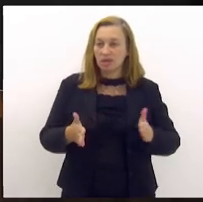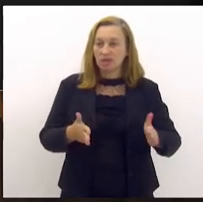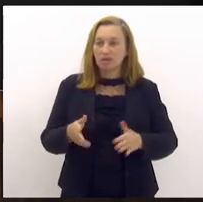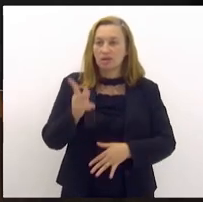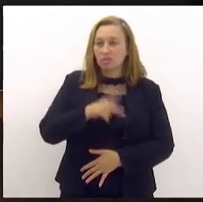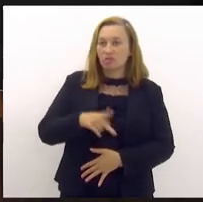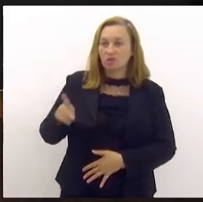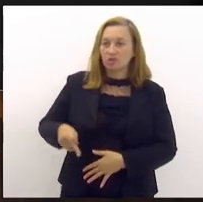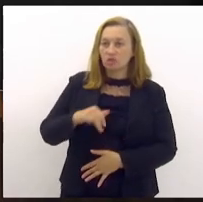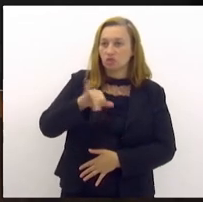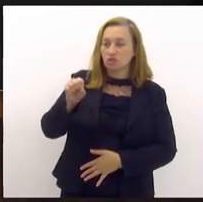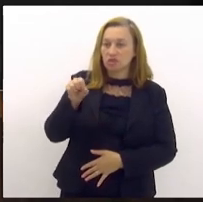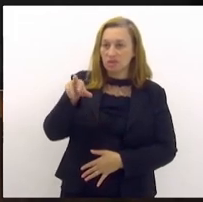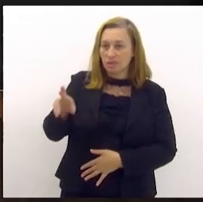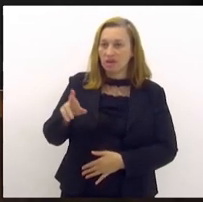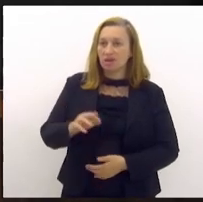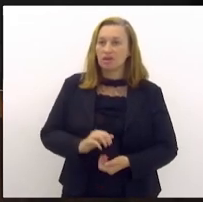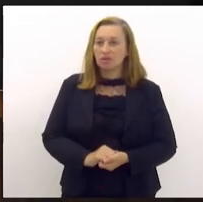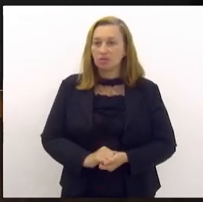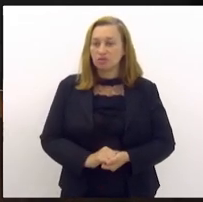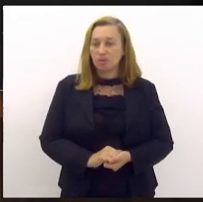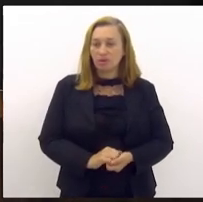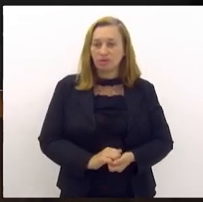professor Josemar.